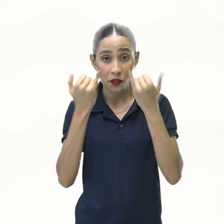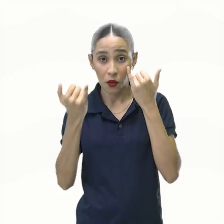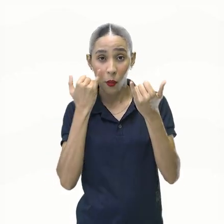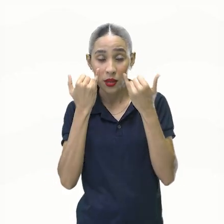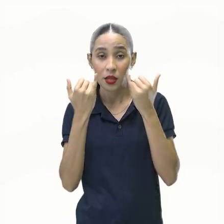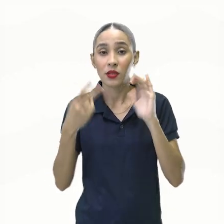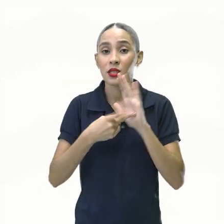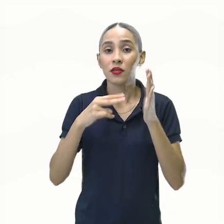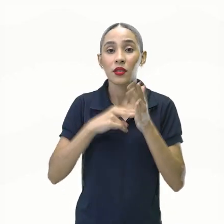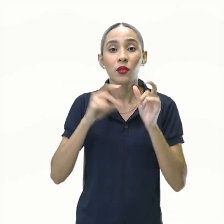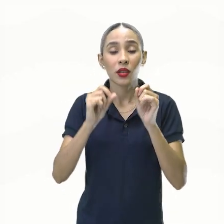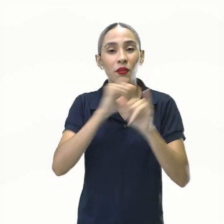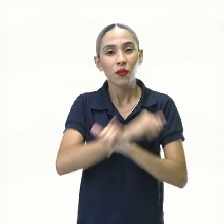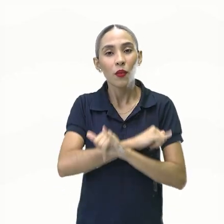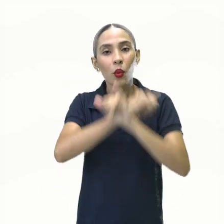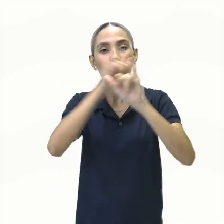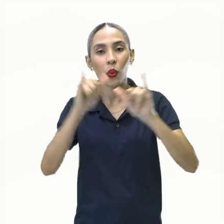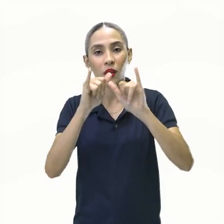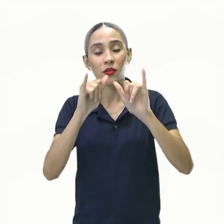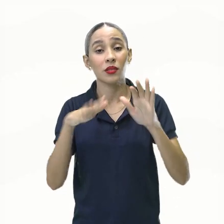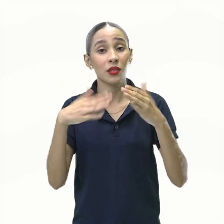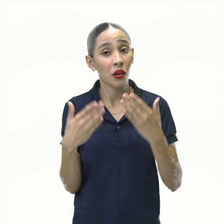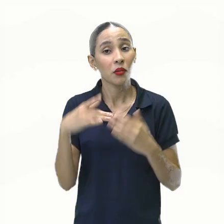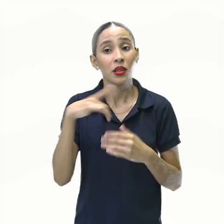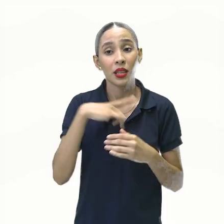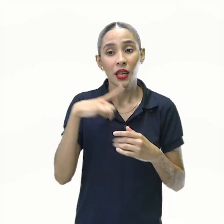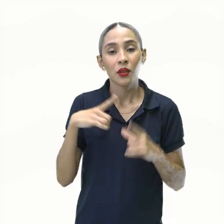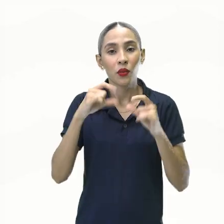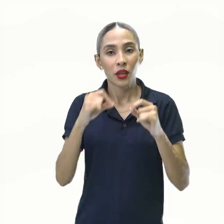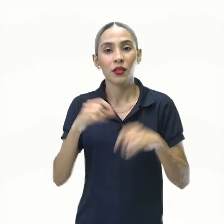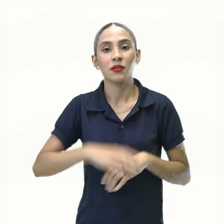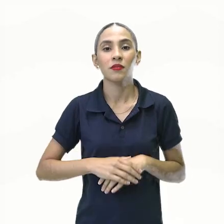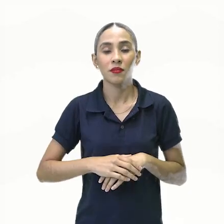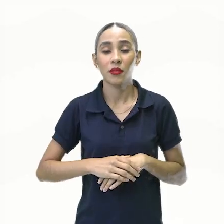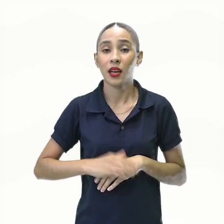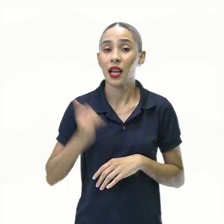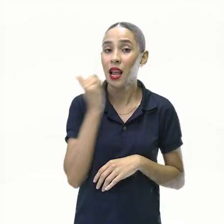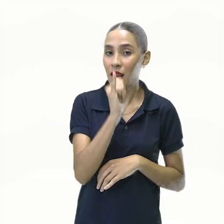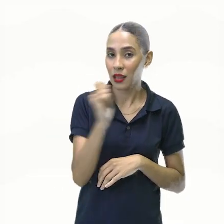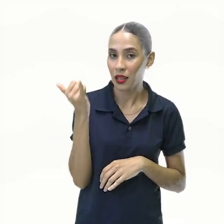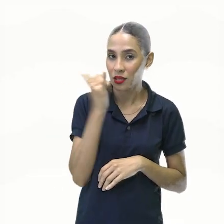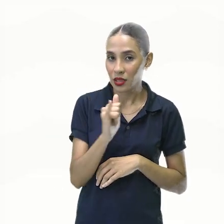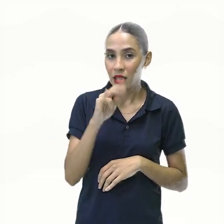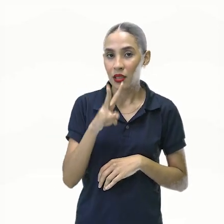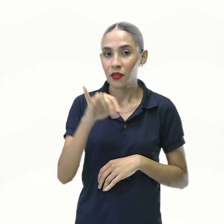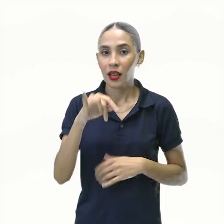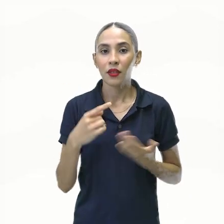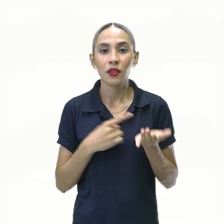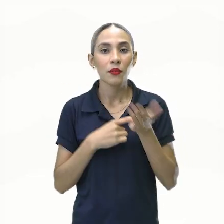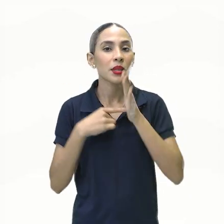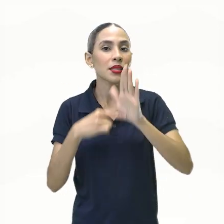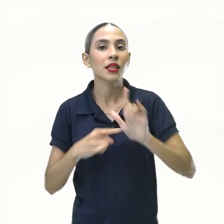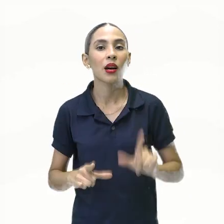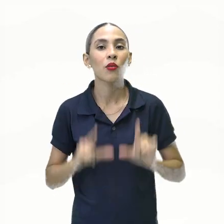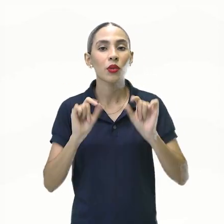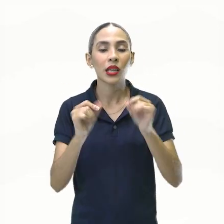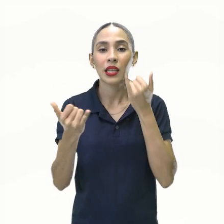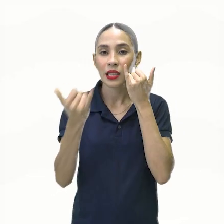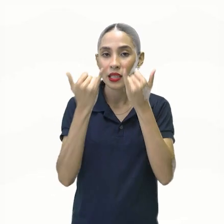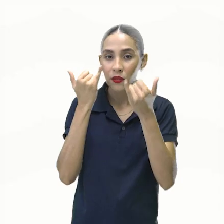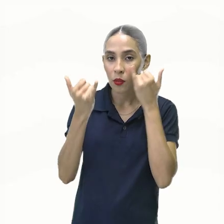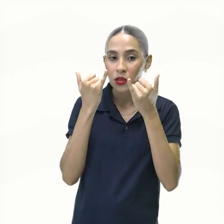informacionais. Ou seja, você vai informar. Logo, eu tenho que essas condições energéticas, que envolvem